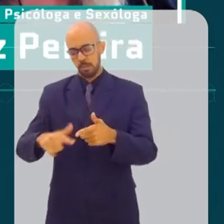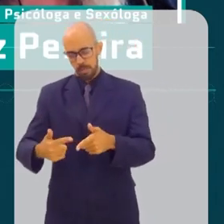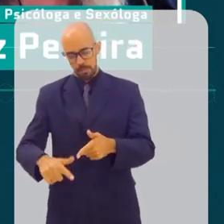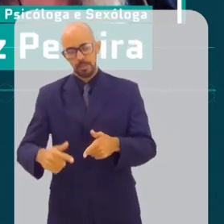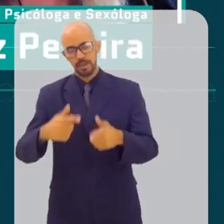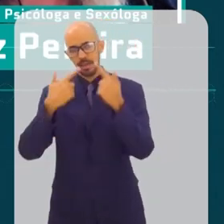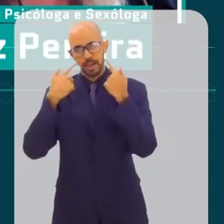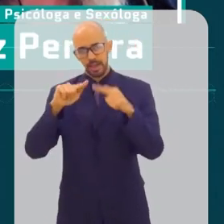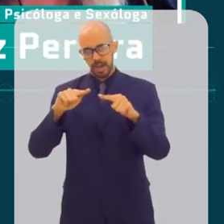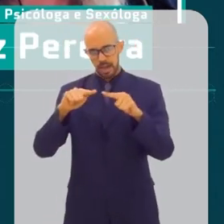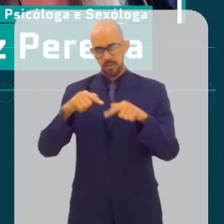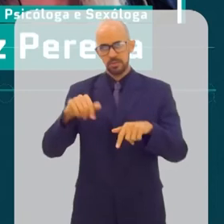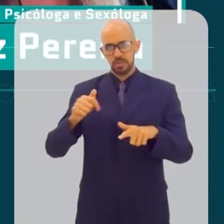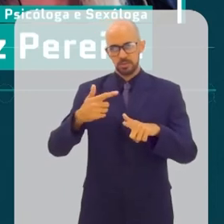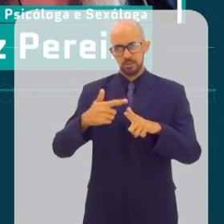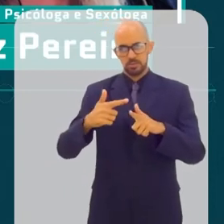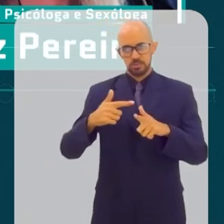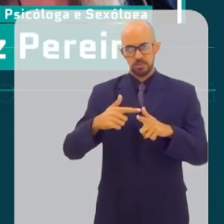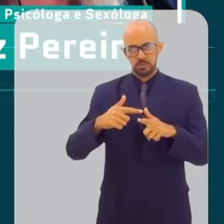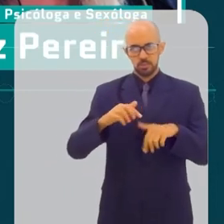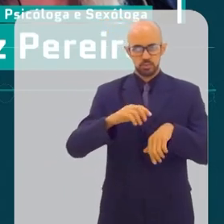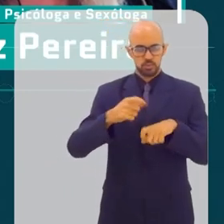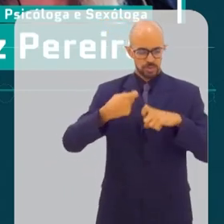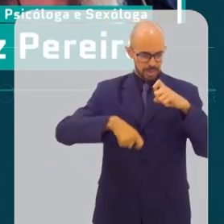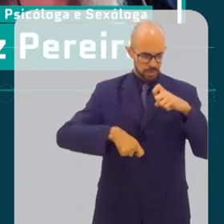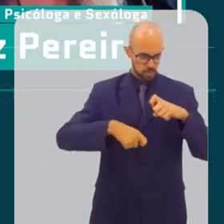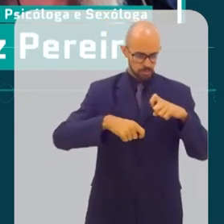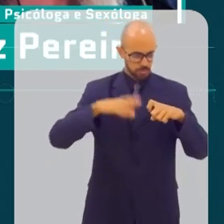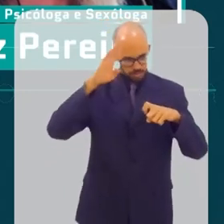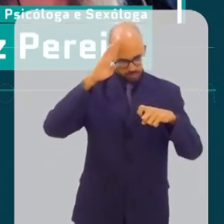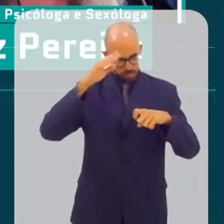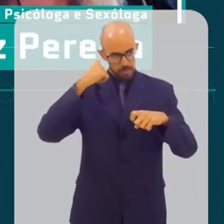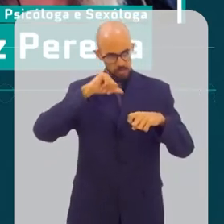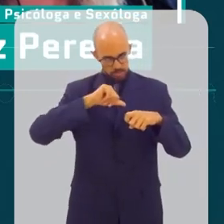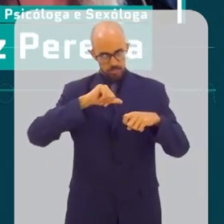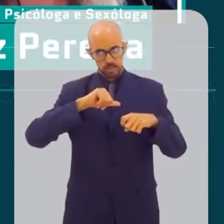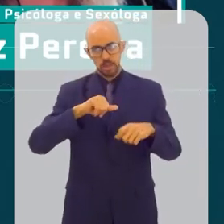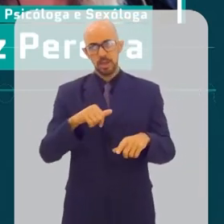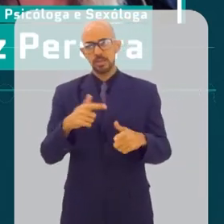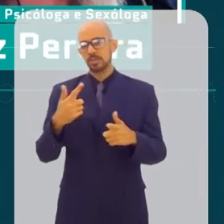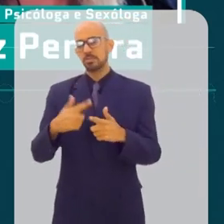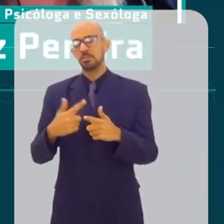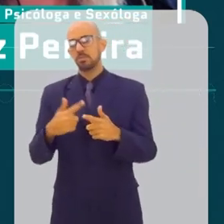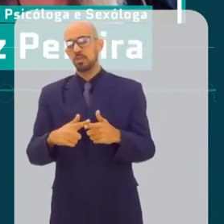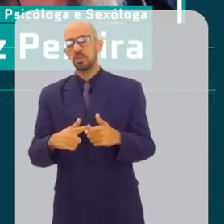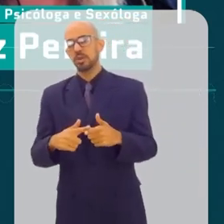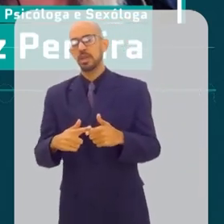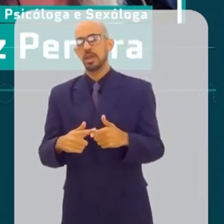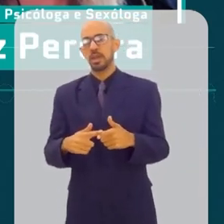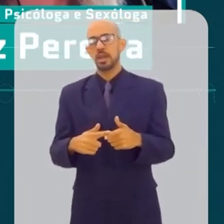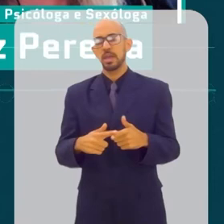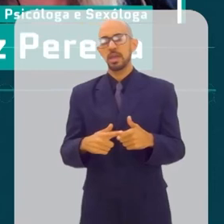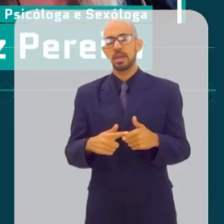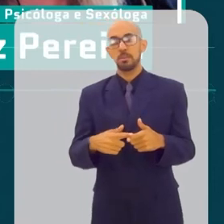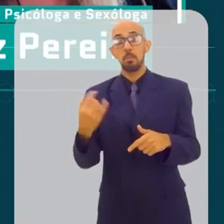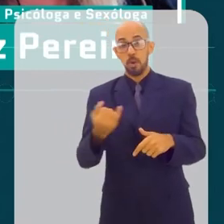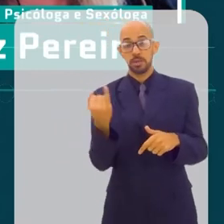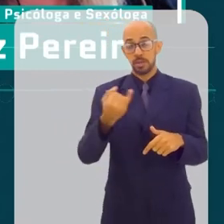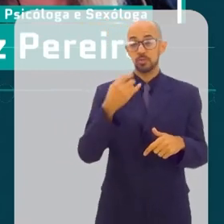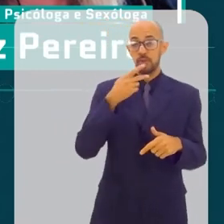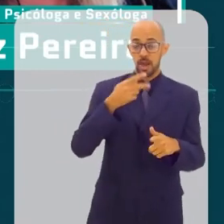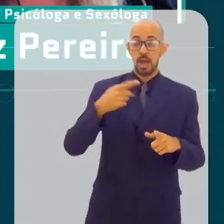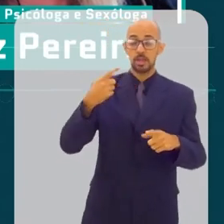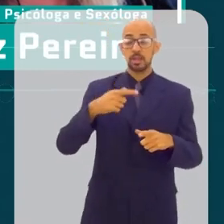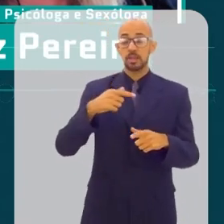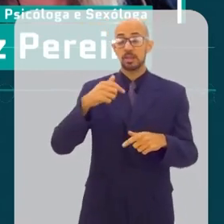traga problemas graves para uma relação sexual, principalmente com as mulheres. Acho importante a gente enfatizar a questão das mulheres, porque